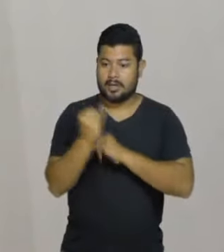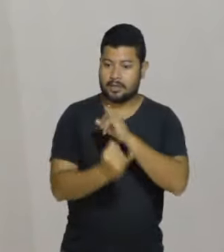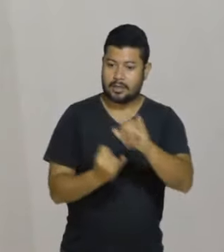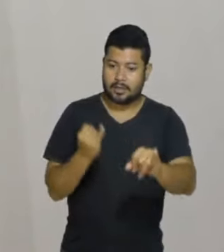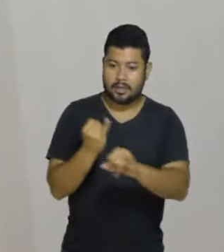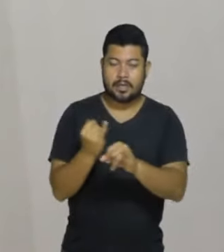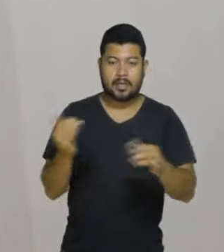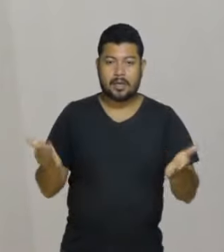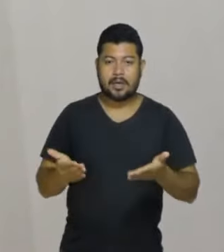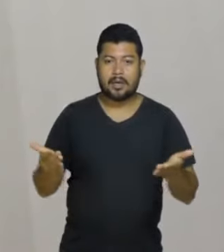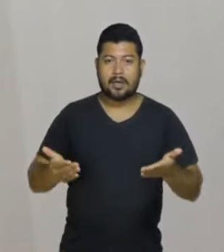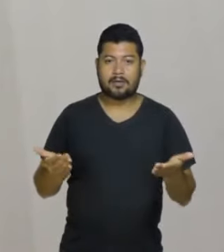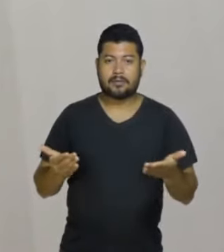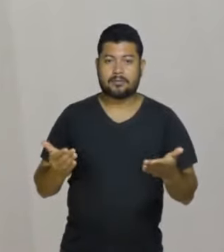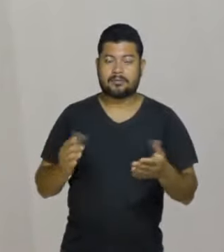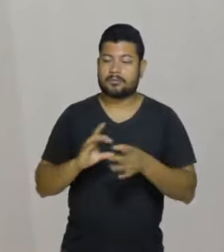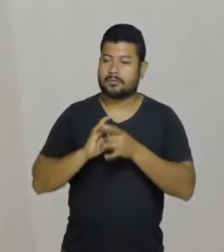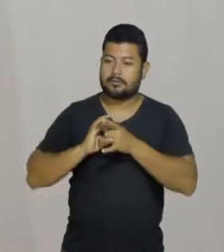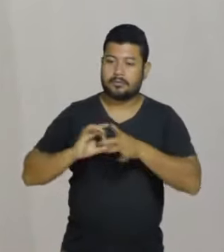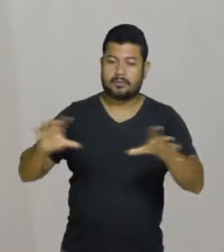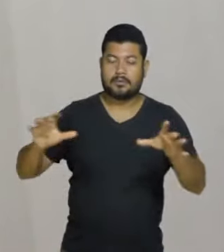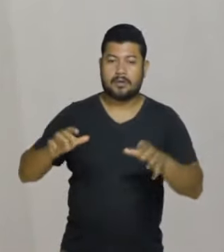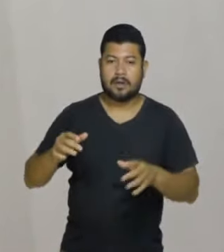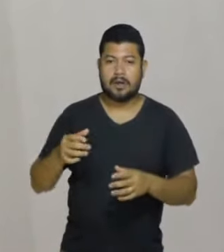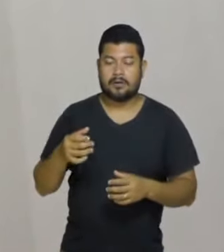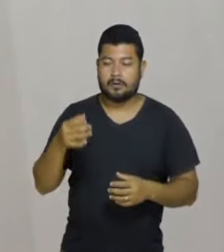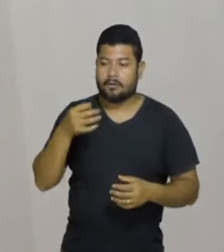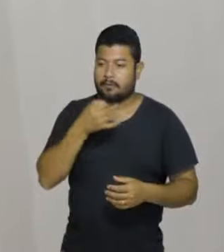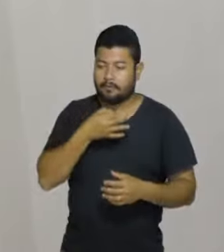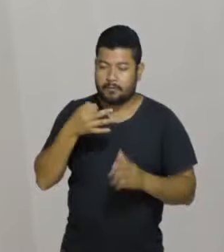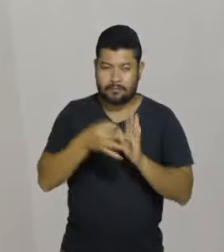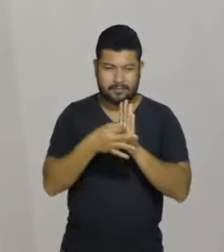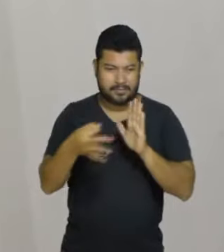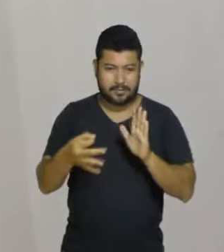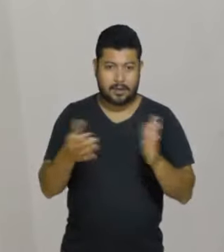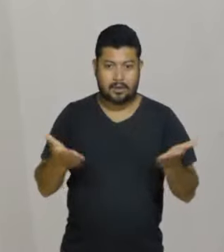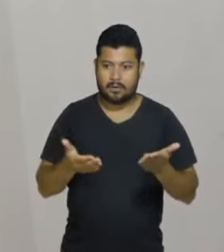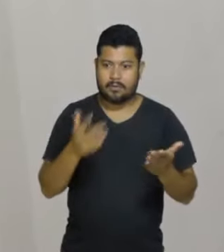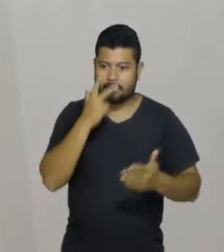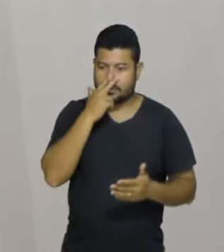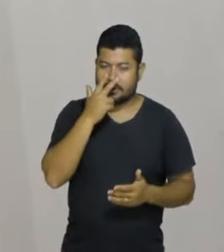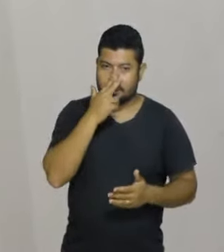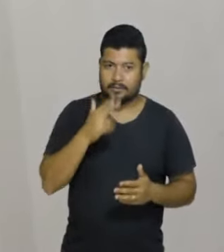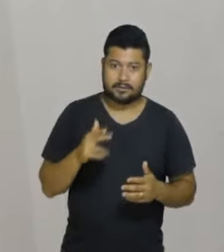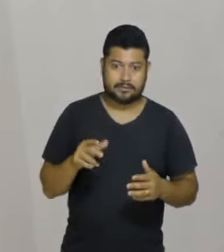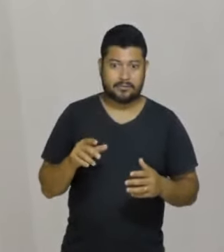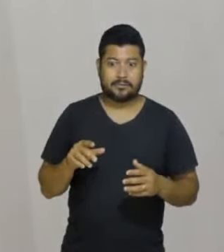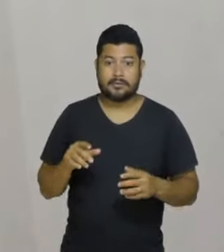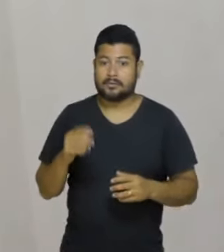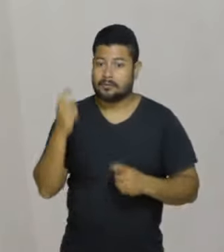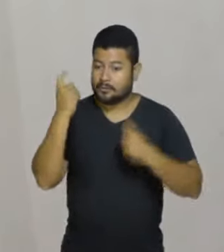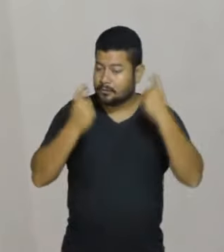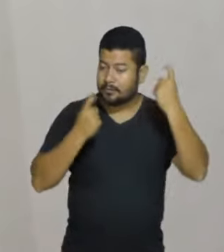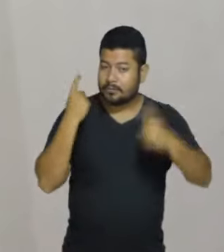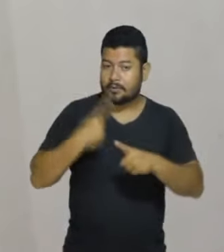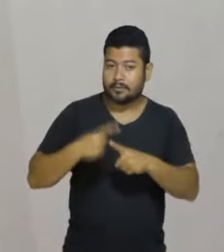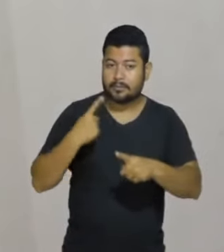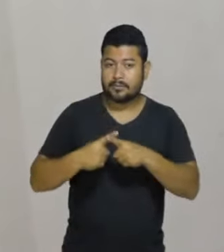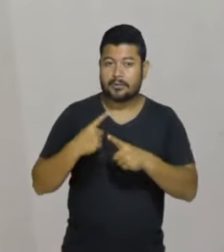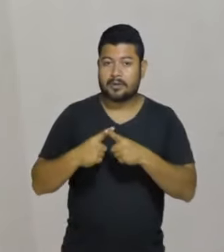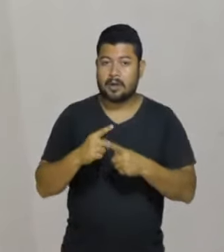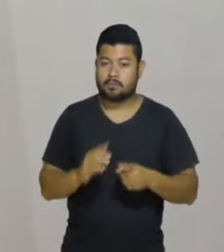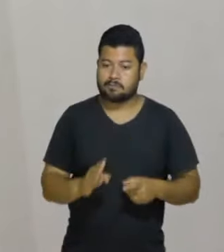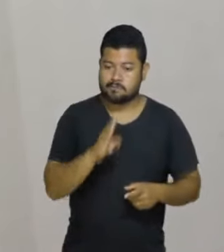pluralidade, se tornou um campo minado de censura e controle. As vozes dissonantes foram silenciadas, as